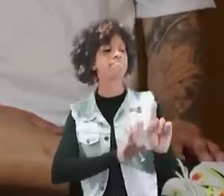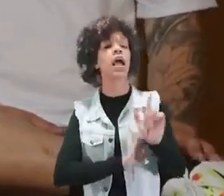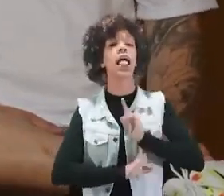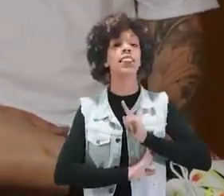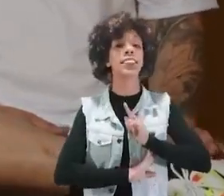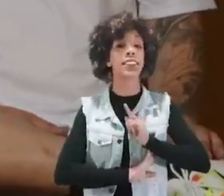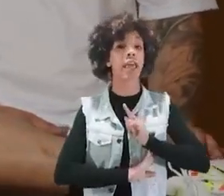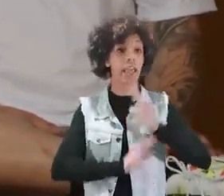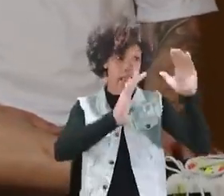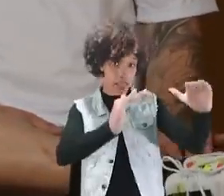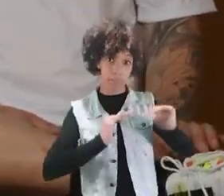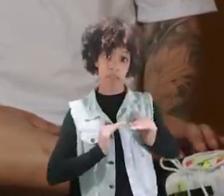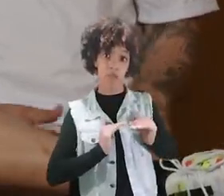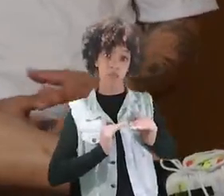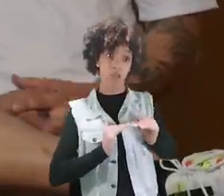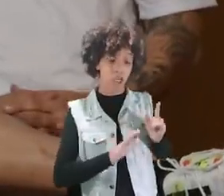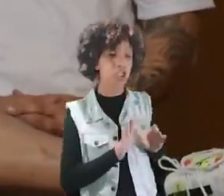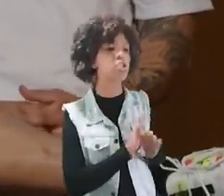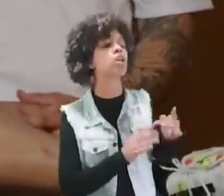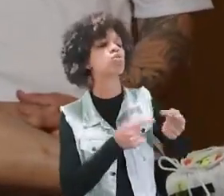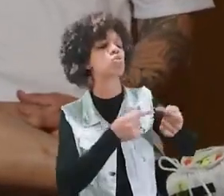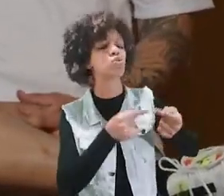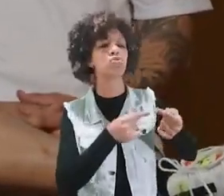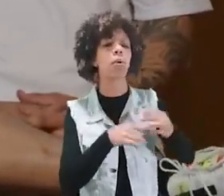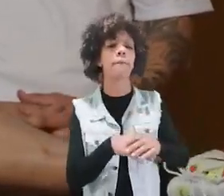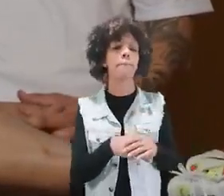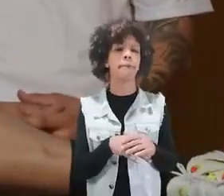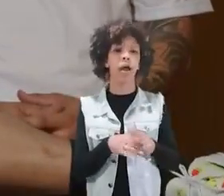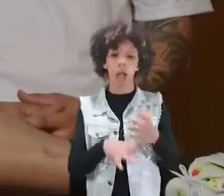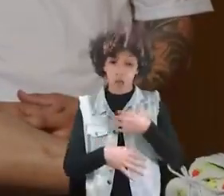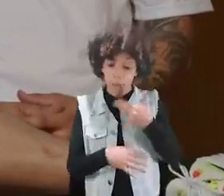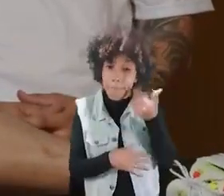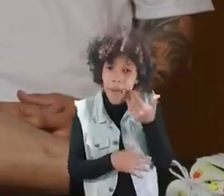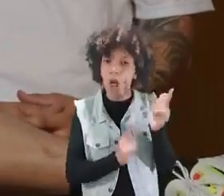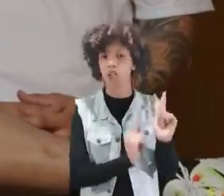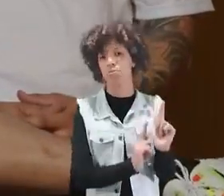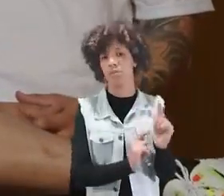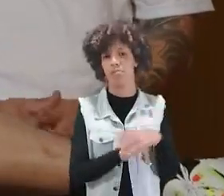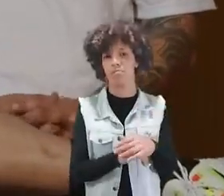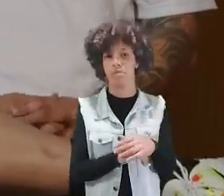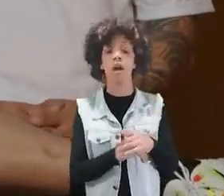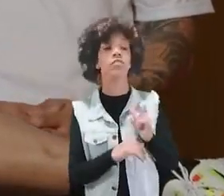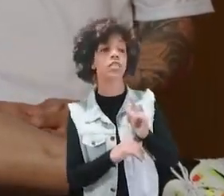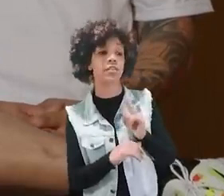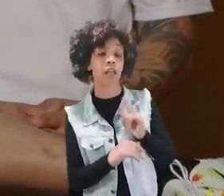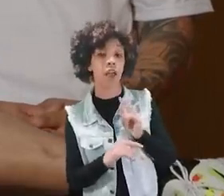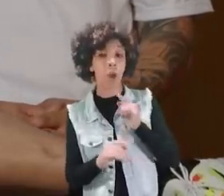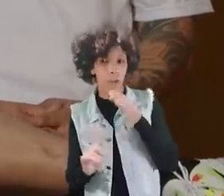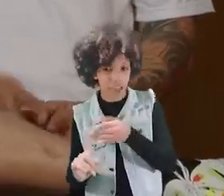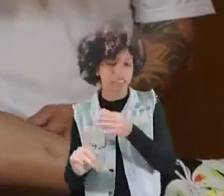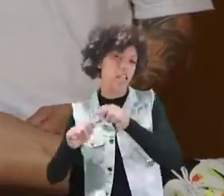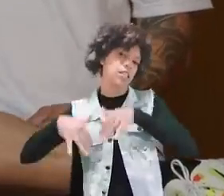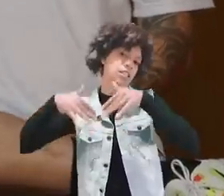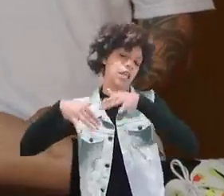pela porta da frente que chegue lá e esteja sentado na mesa da diretoria discutindo o assunto do clube é a maior forma de protesto você pegar a ideia da